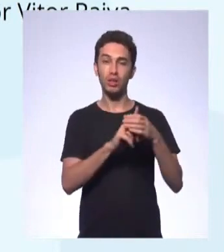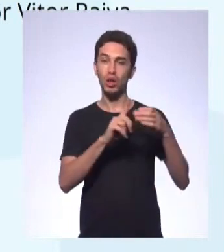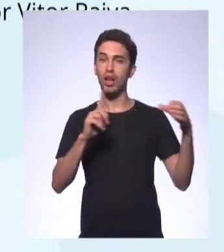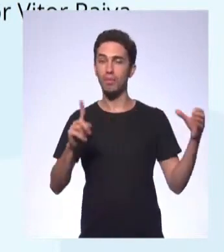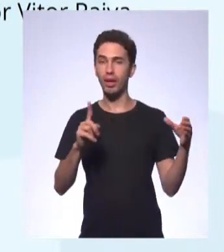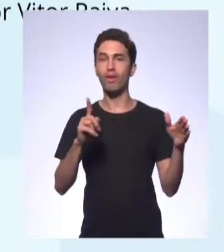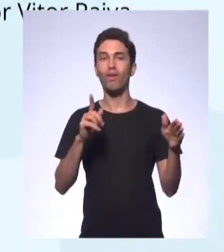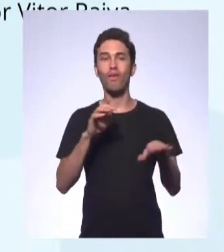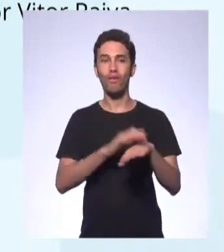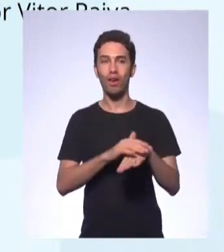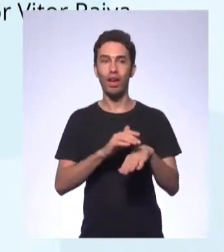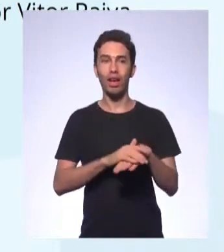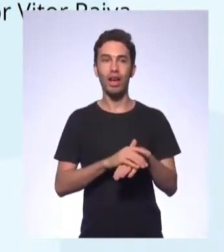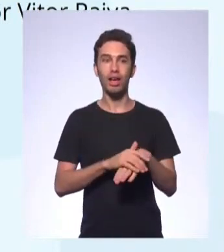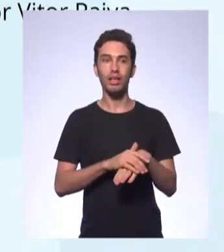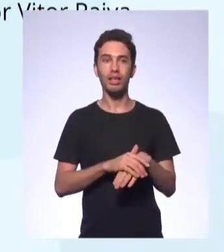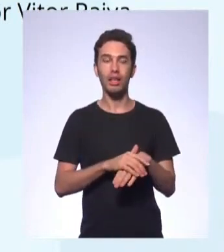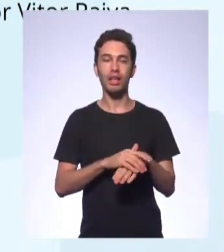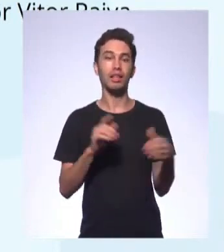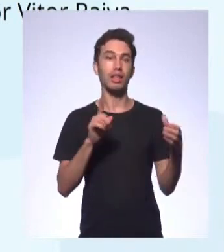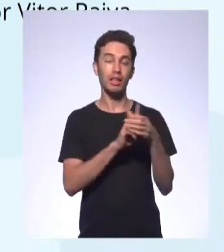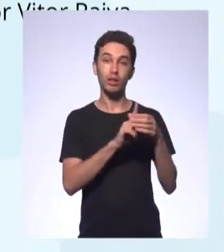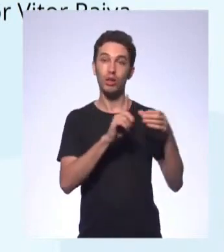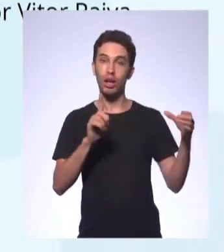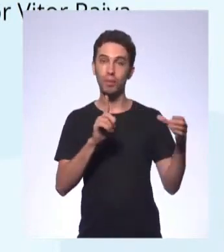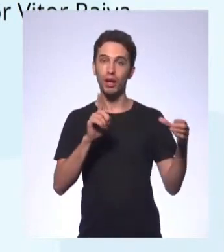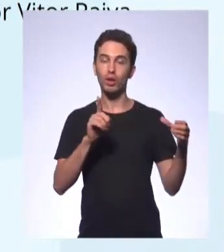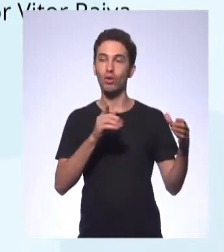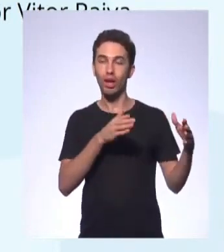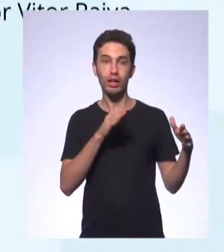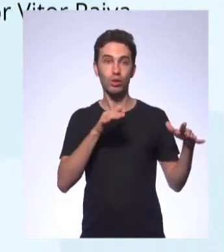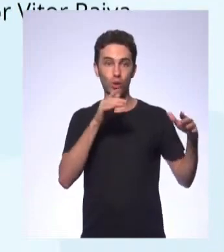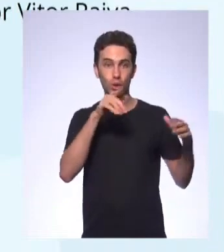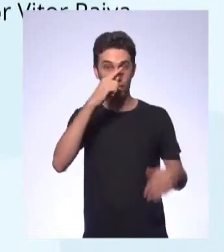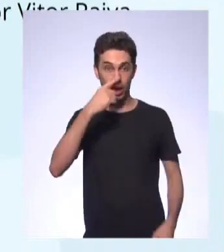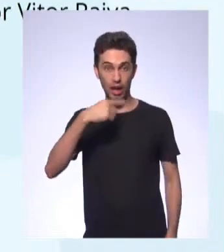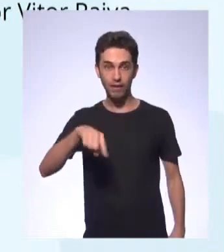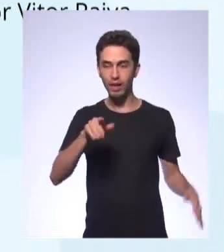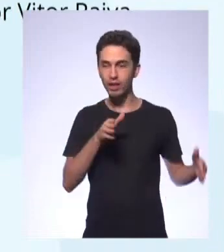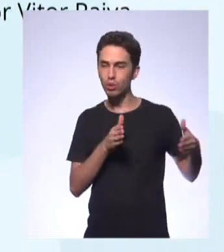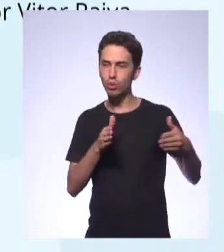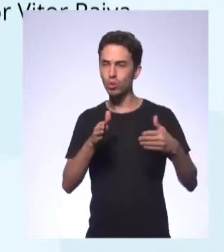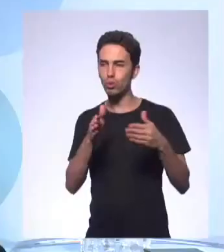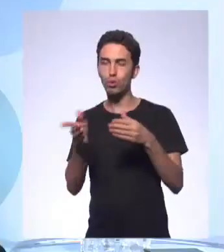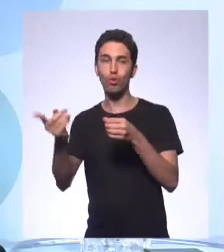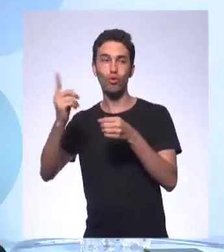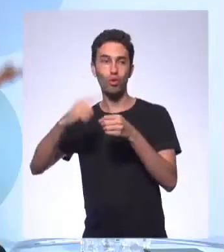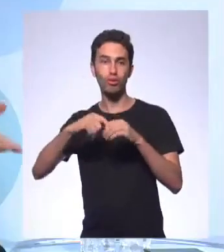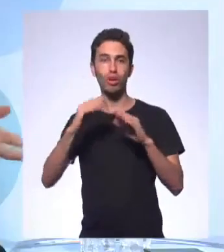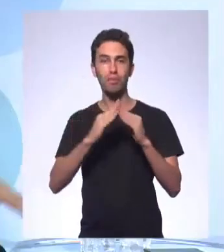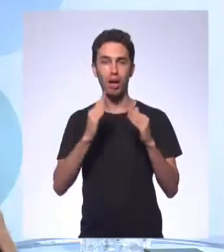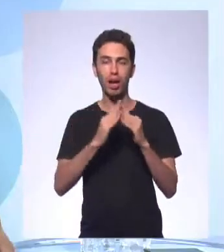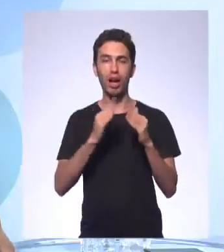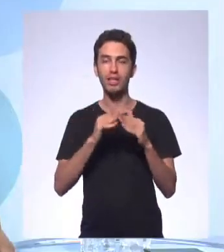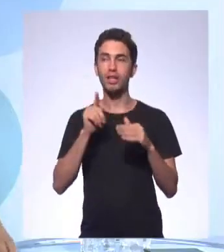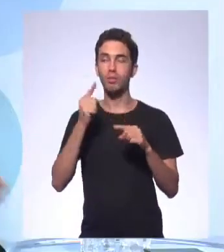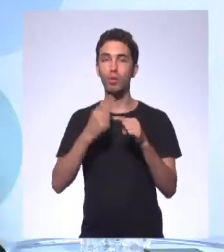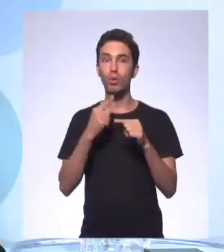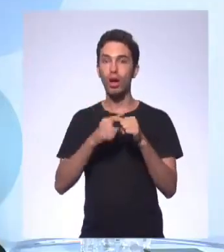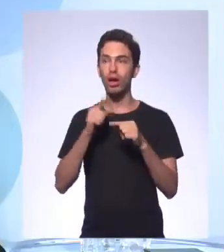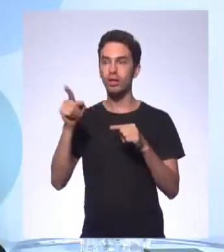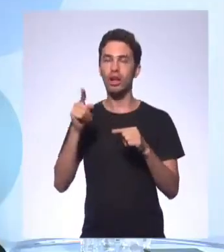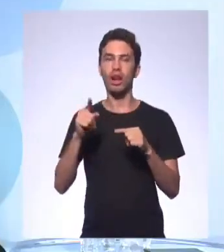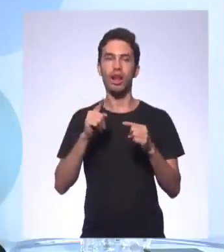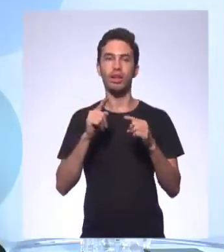elefantes voltarem para casa por falta de turistas na Tailândia, certo? Então, nós vamos trabalhar aí